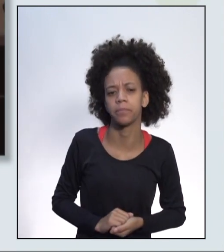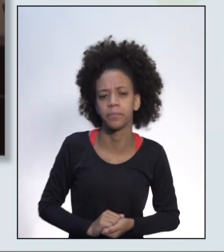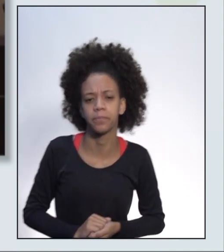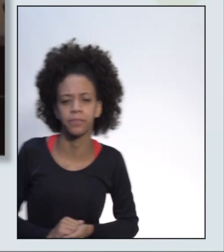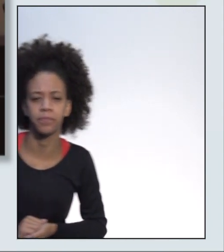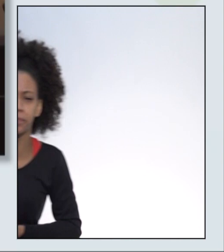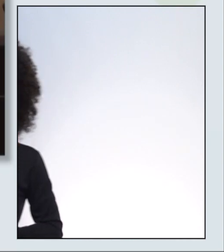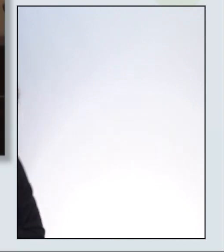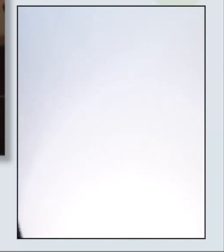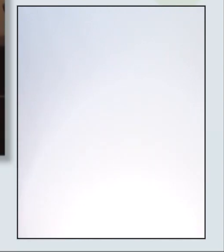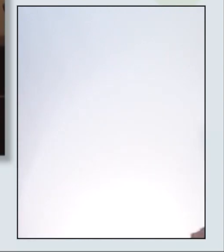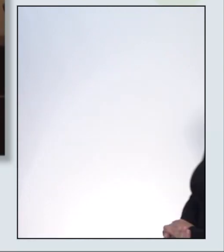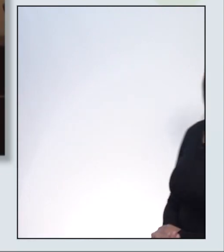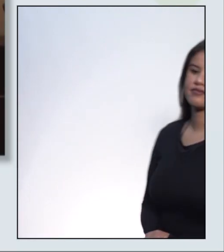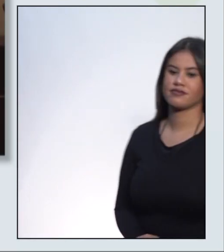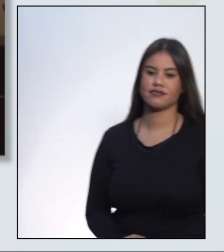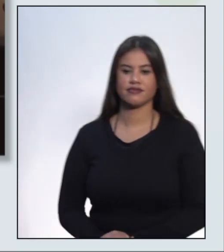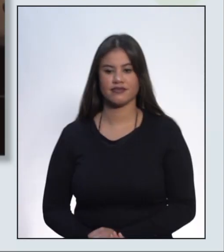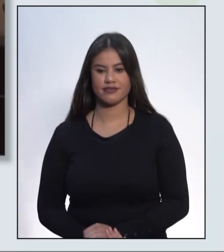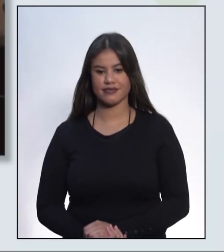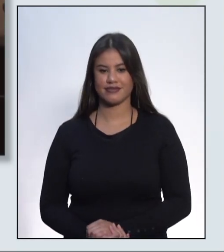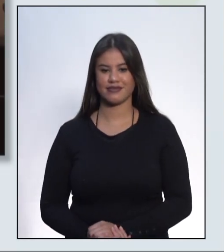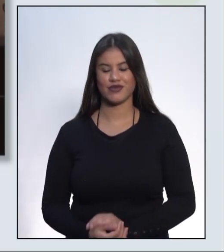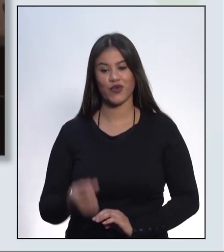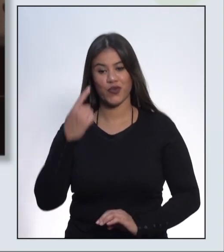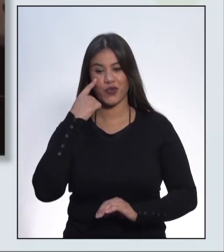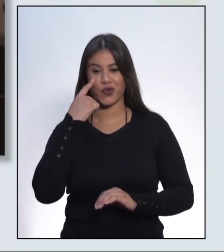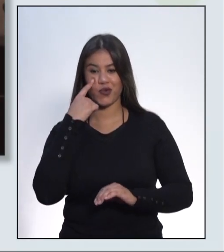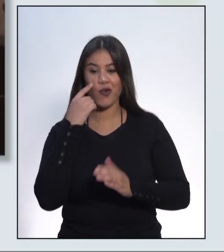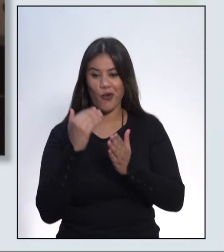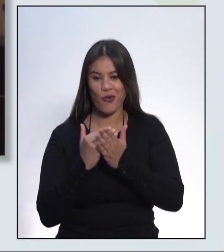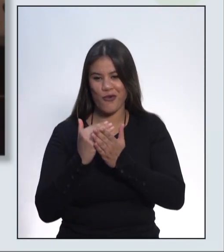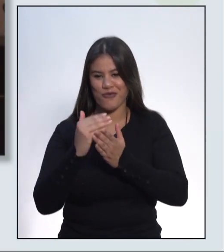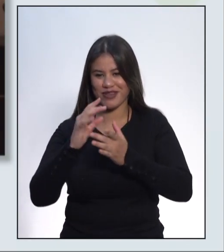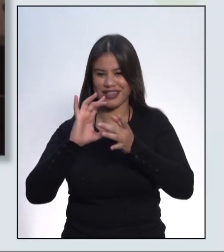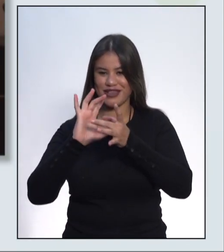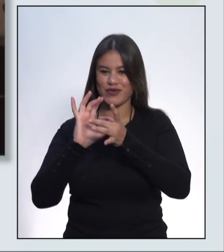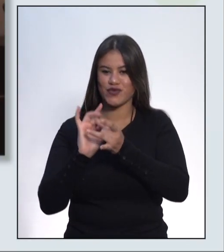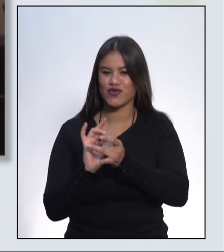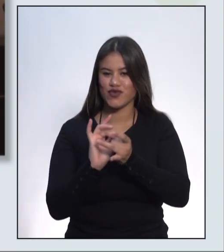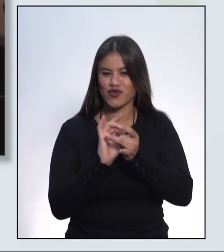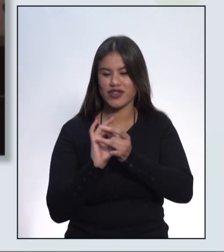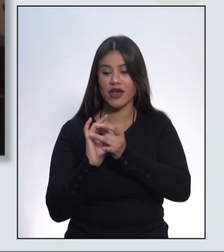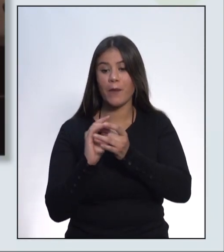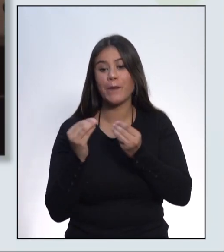ó, aqui eu comecei com a minha capa de união para mostrar